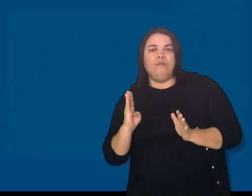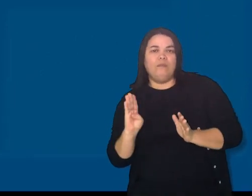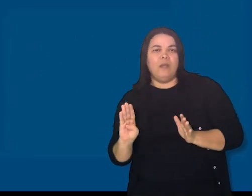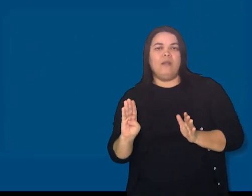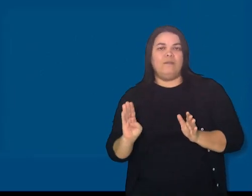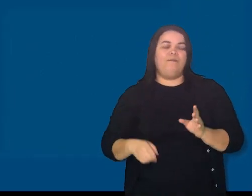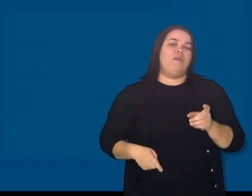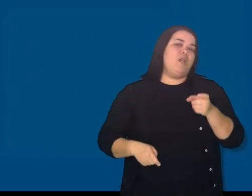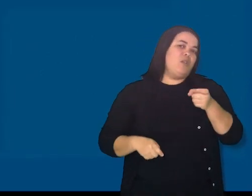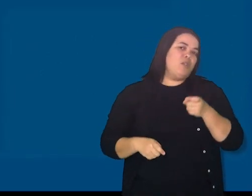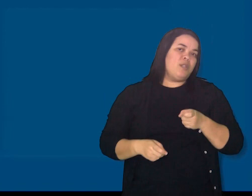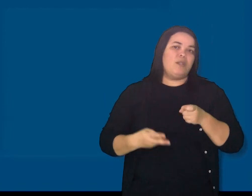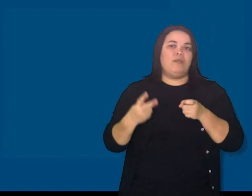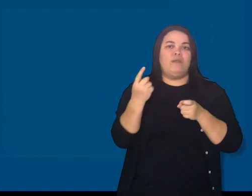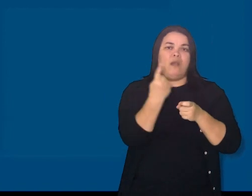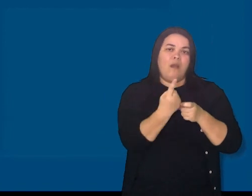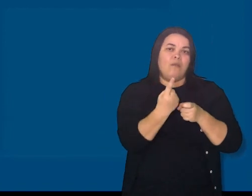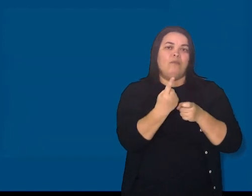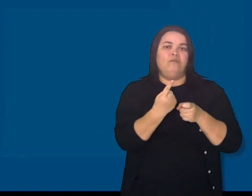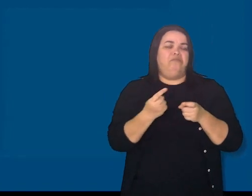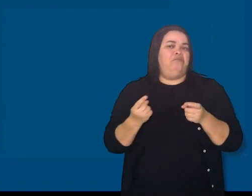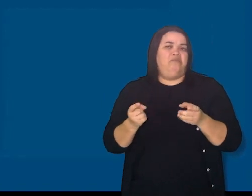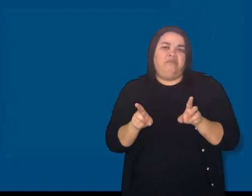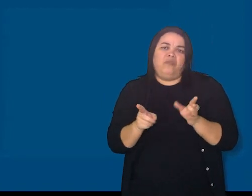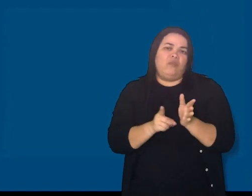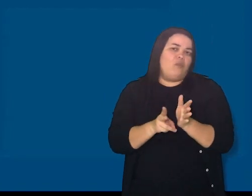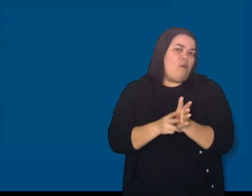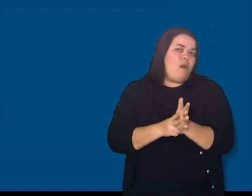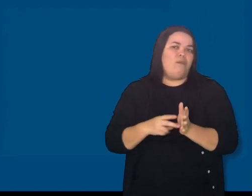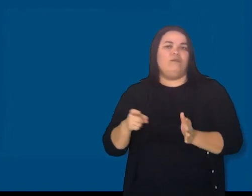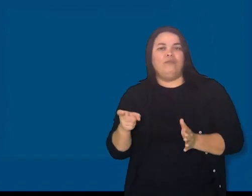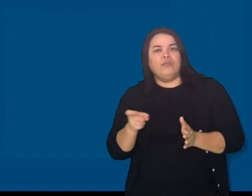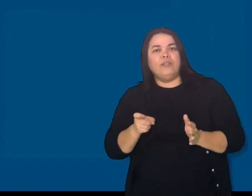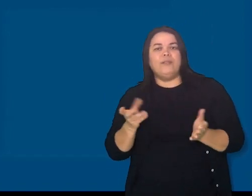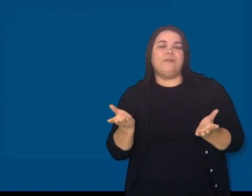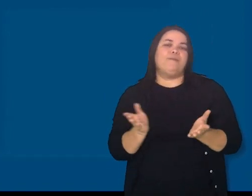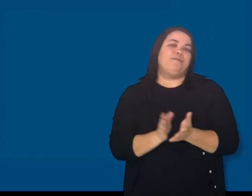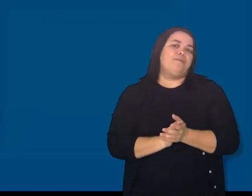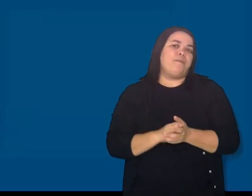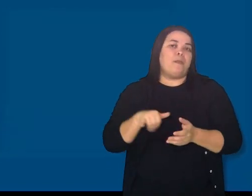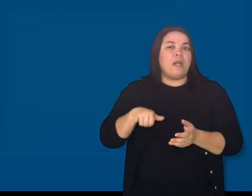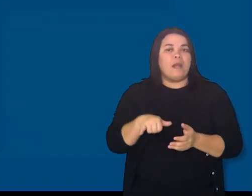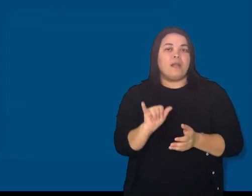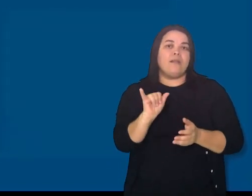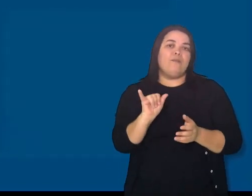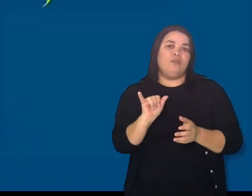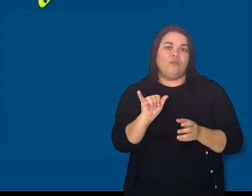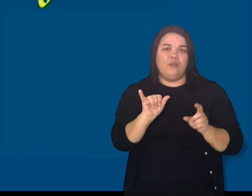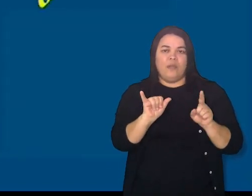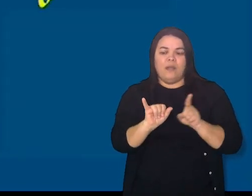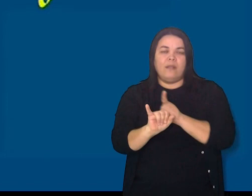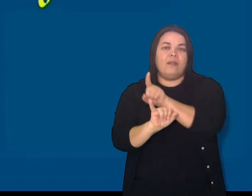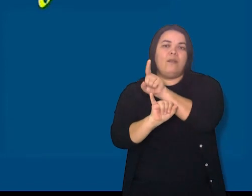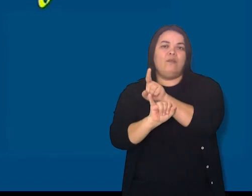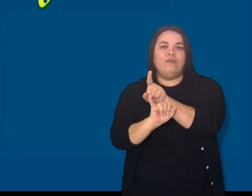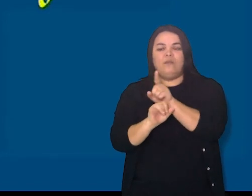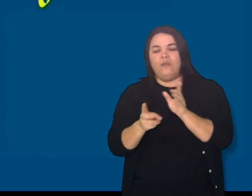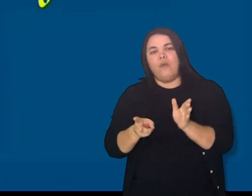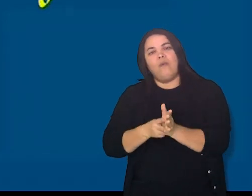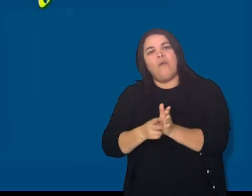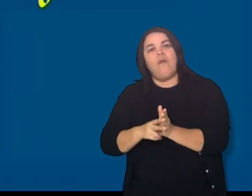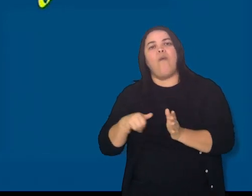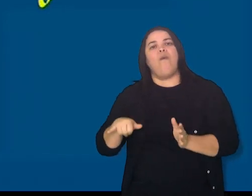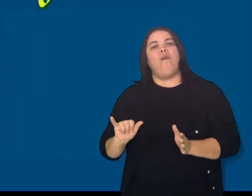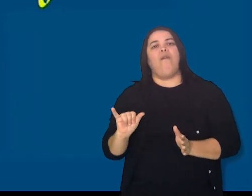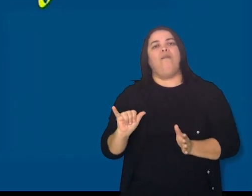a B. Se eu tivesse X elevado a 1 é igual a X. Y elevado a